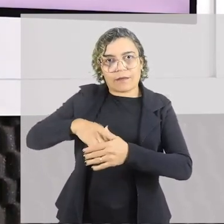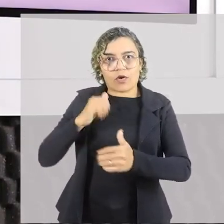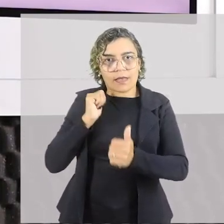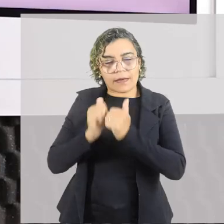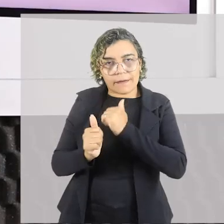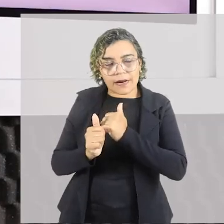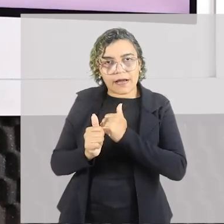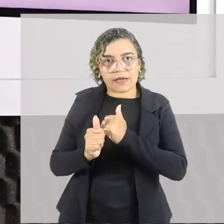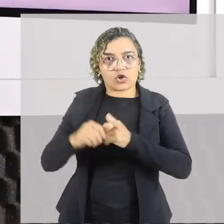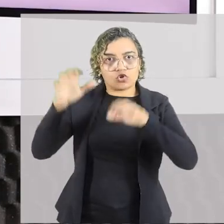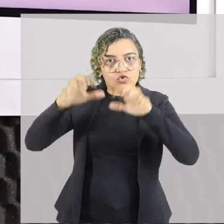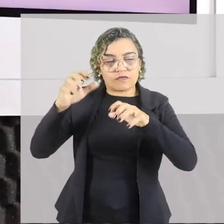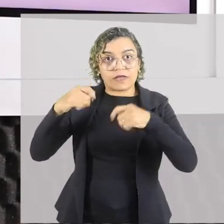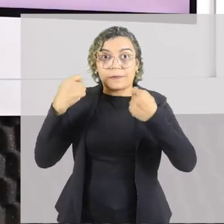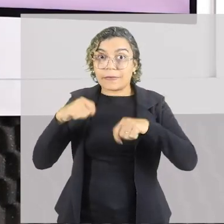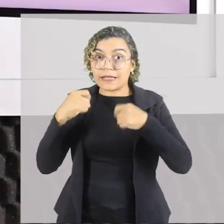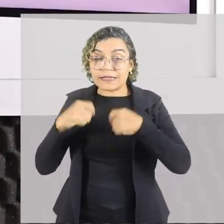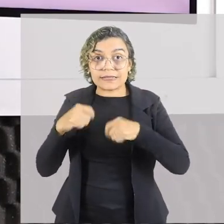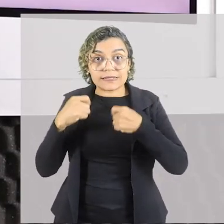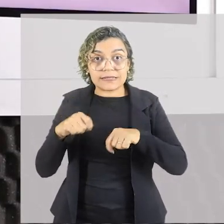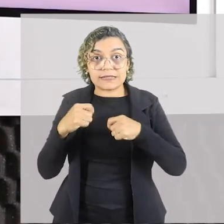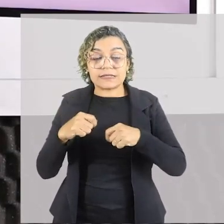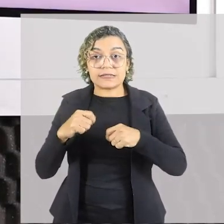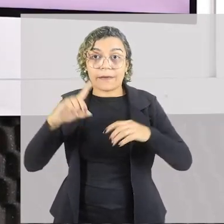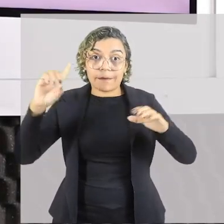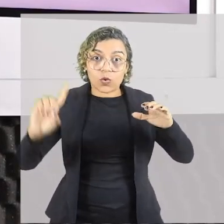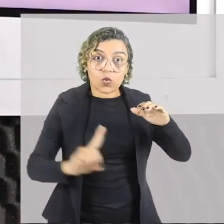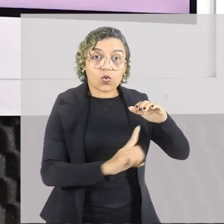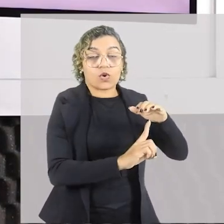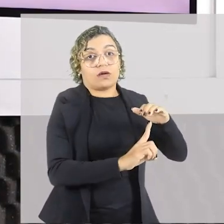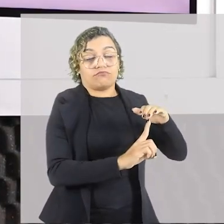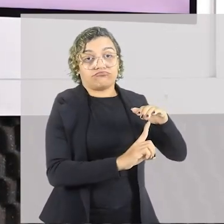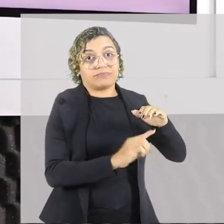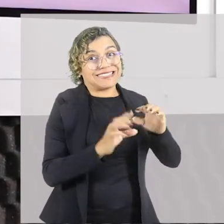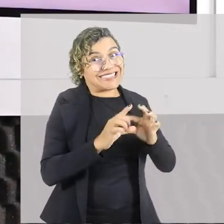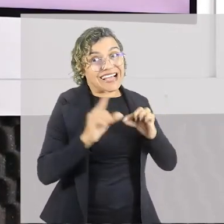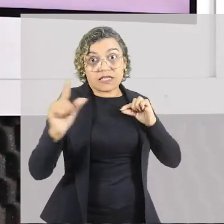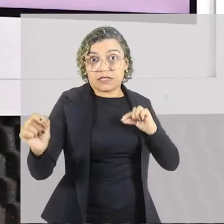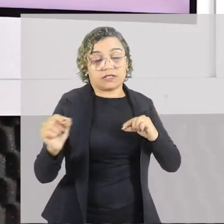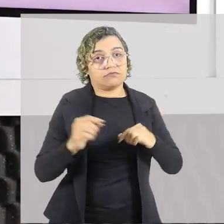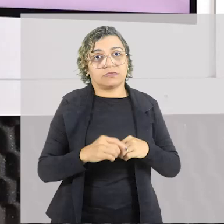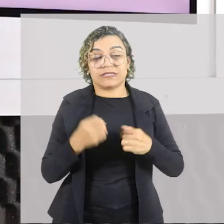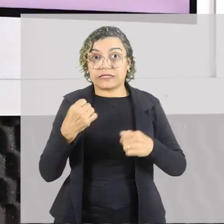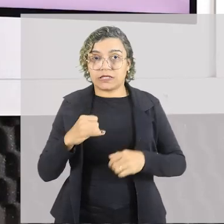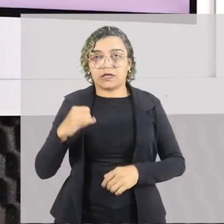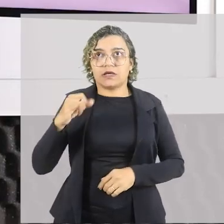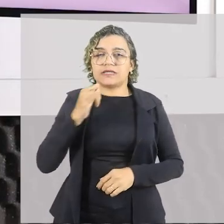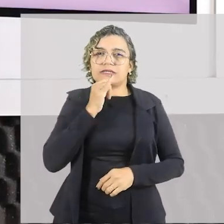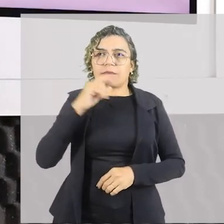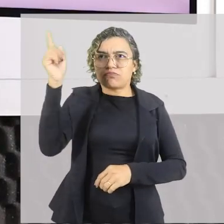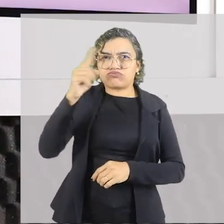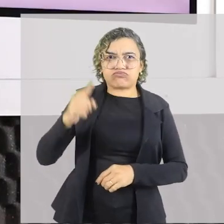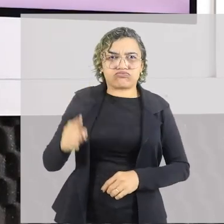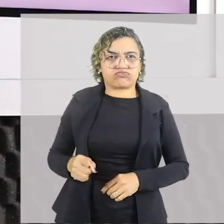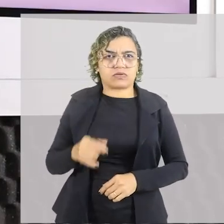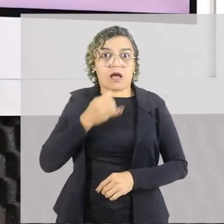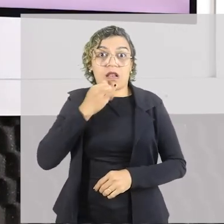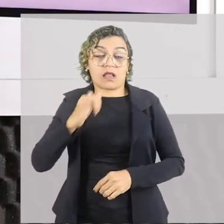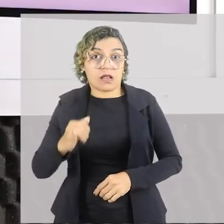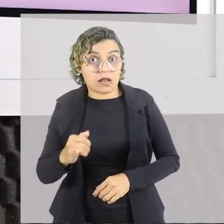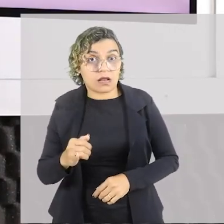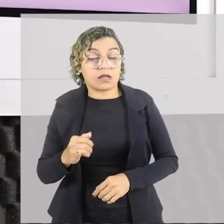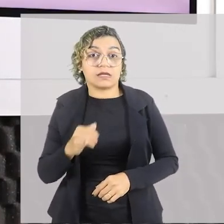é ele sair. Por quê? Porque se tiver uma descarga elétrica, alguma coisa próxima, uma queda de um raio, você pode